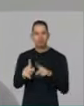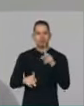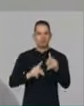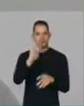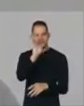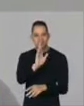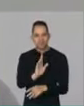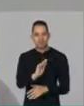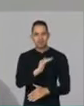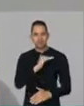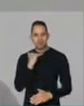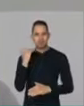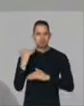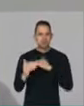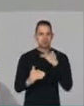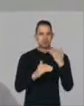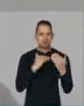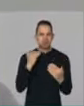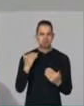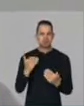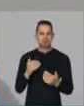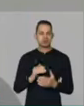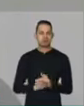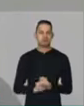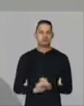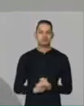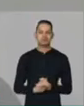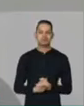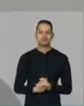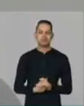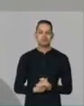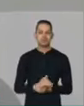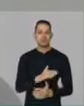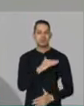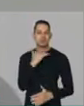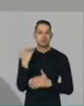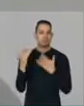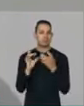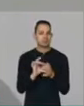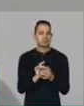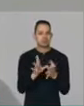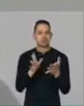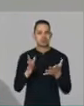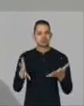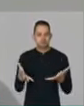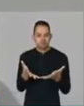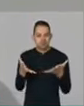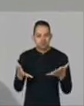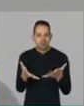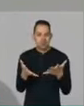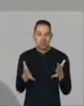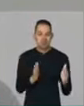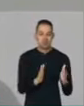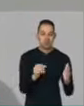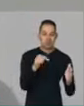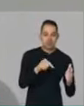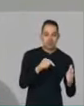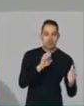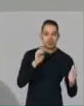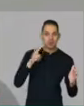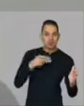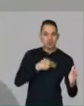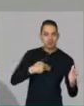foram produzidas na sua gestão, que foram permitidas e induzidas na sua gestão, seria uma